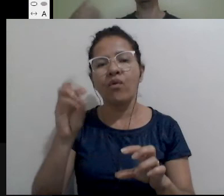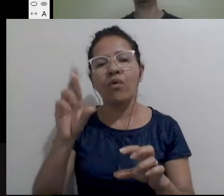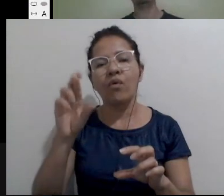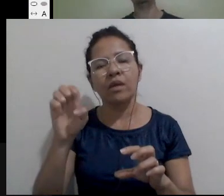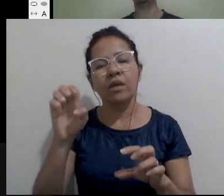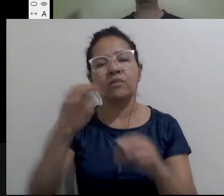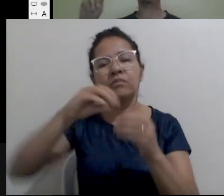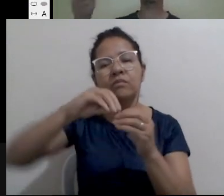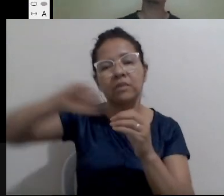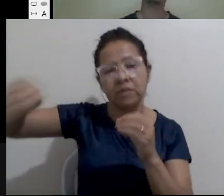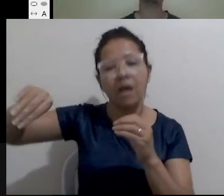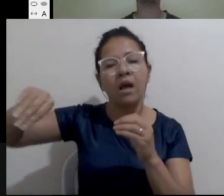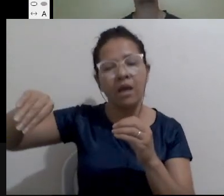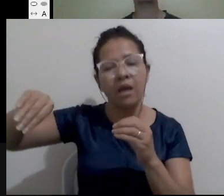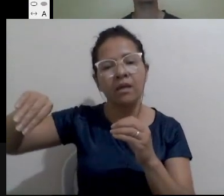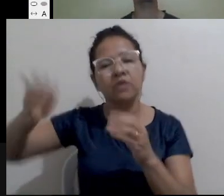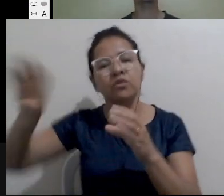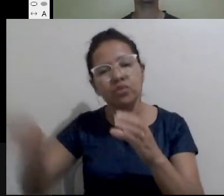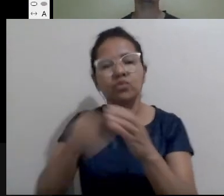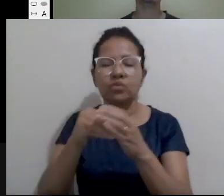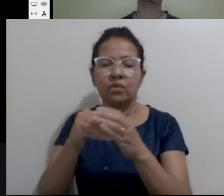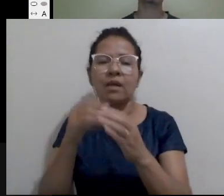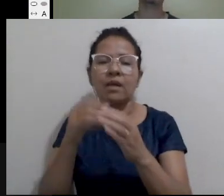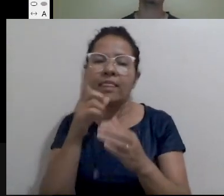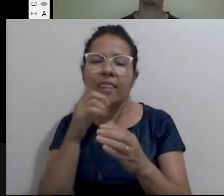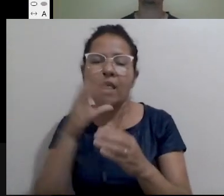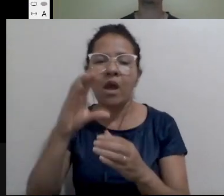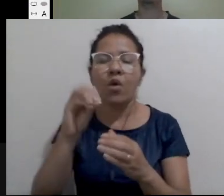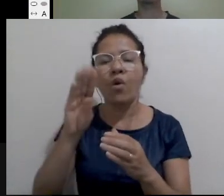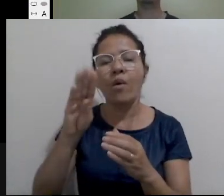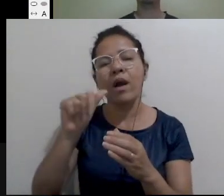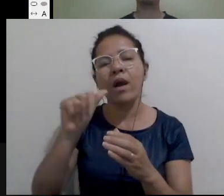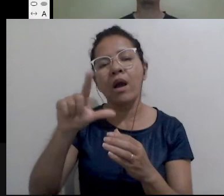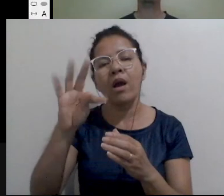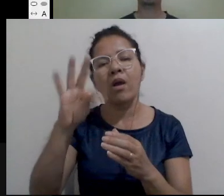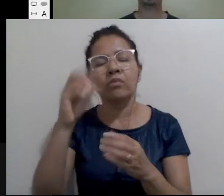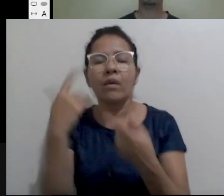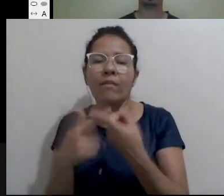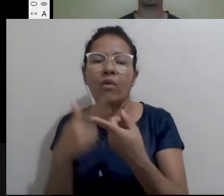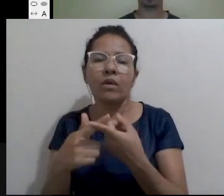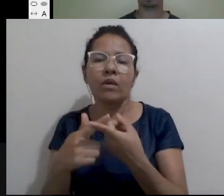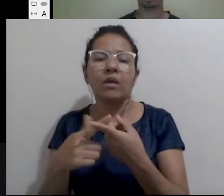sair um íon fluoreto do composto e vai entrar uma molécula de água e se ligar ao metal transição cobalto. Porque o